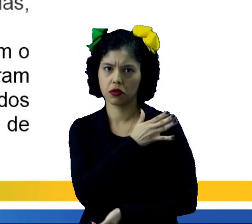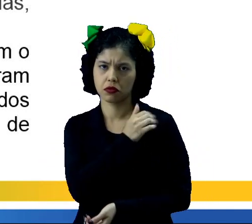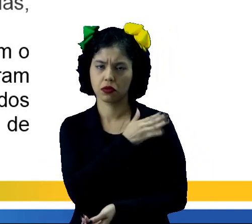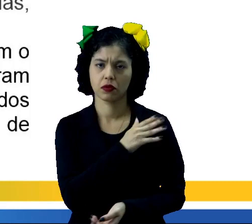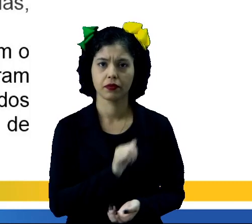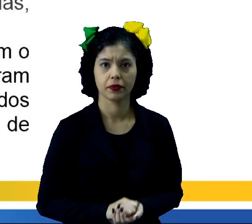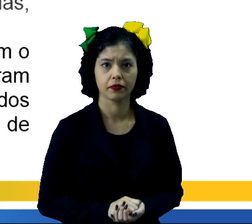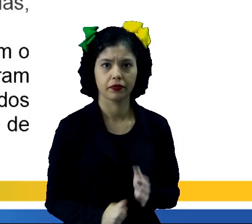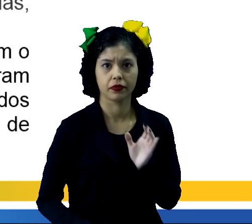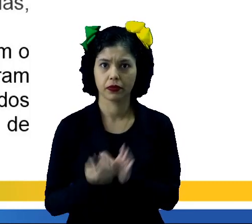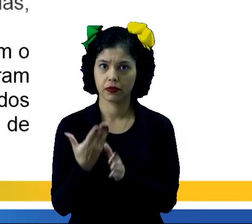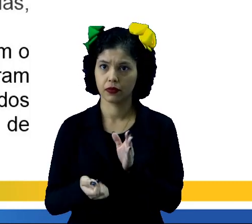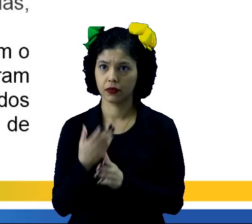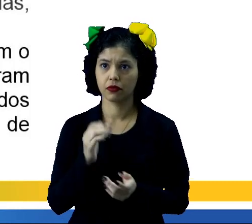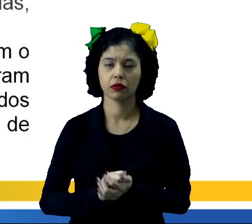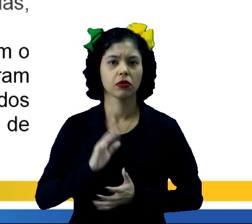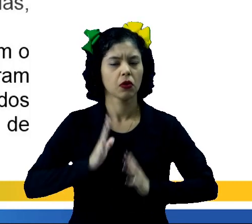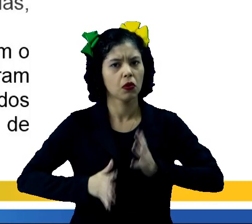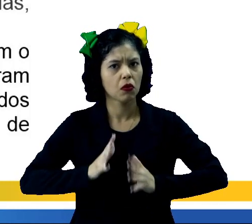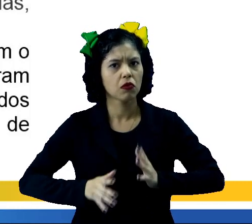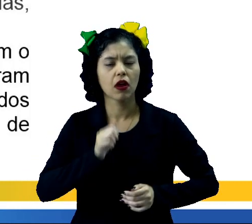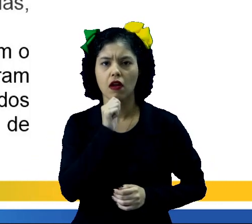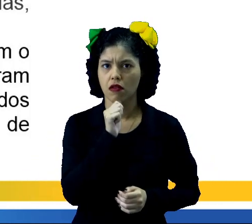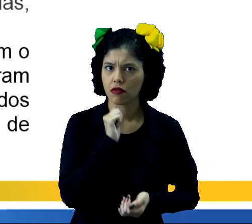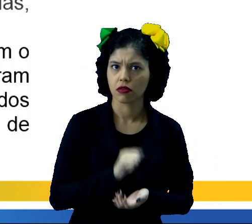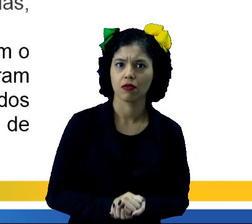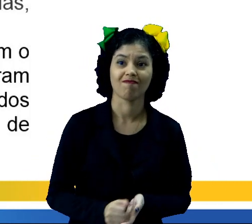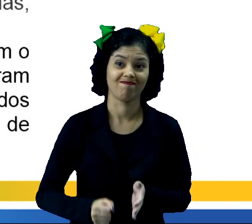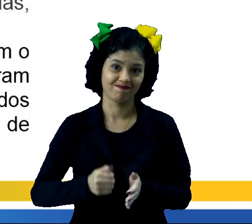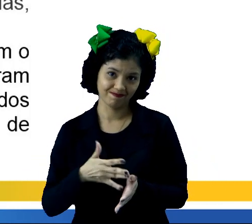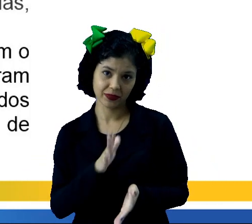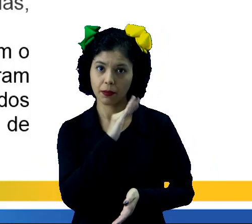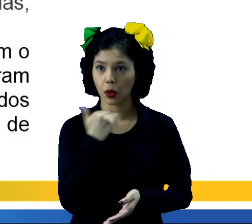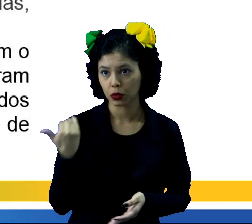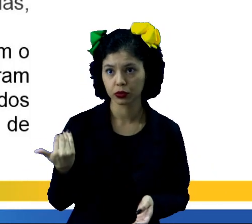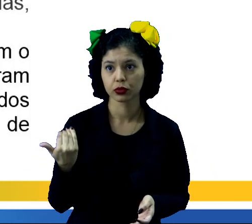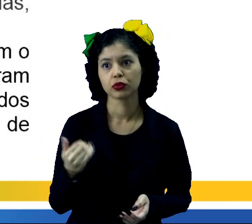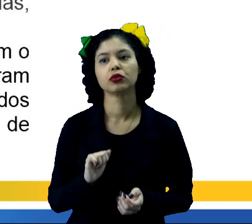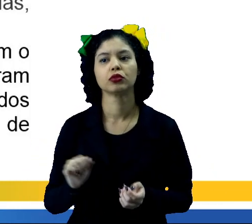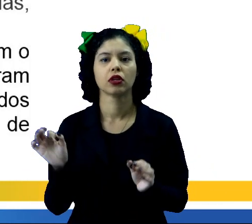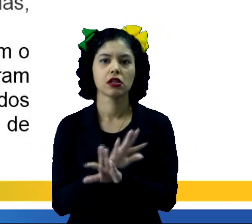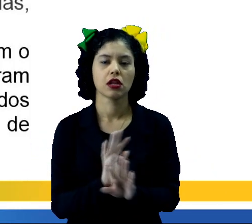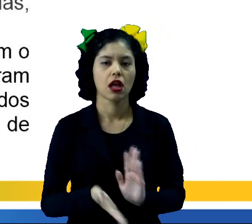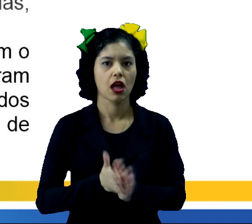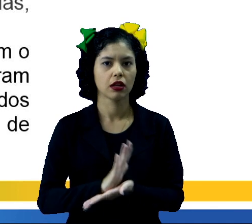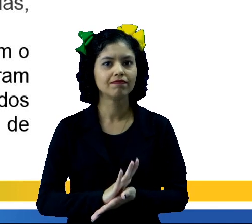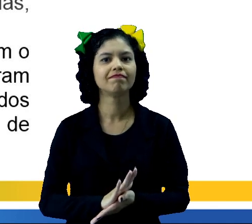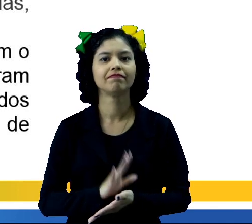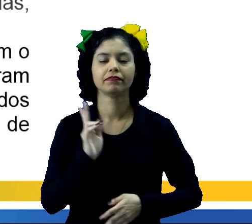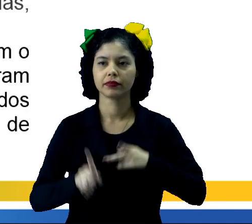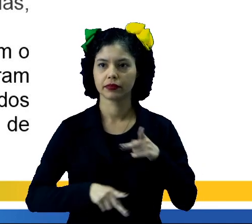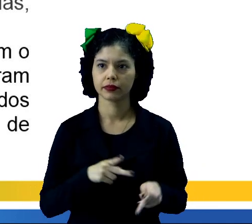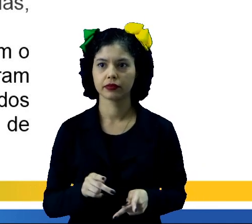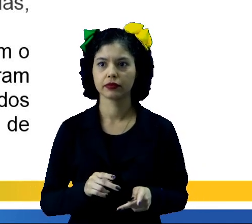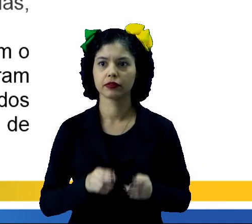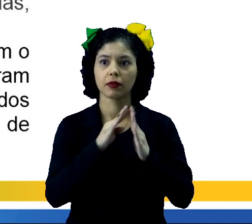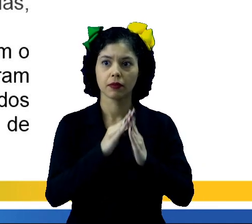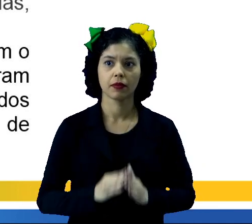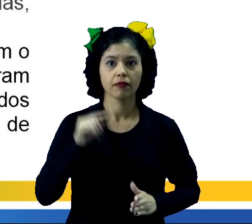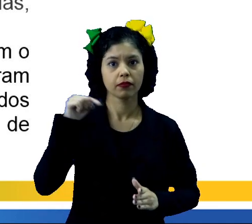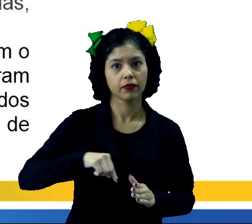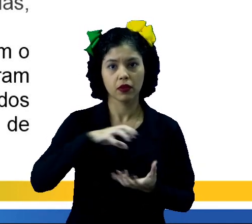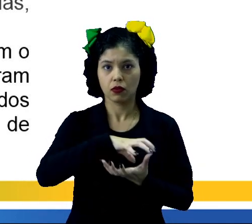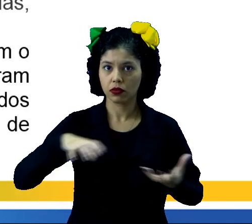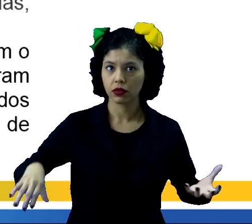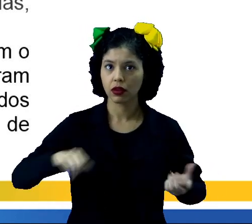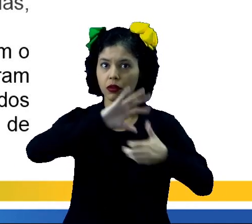preconceituosa, gerou diversos conflitos e muita carnificina, né, levando à destruição de diversas populações que habitavam aqui o continente